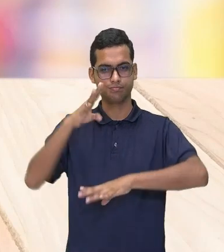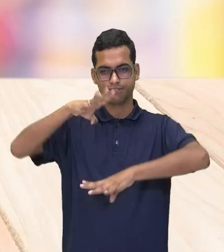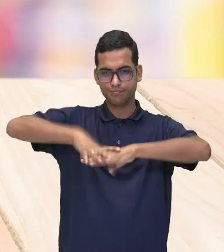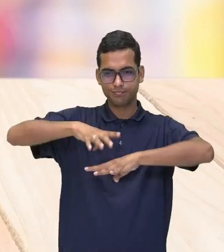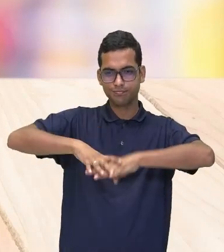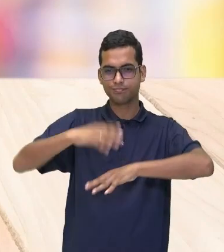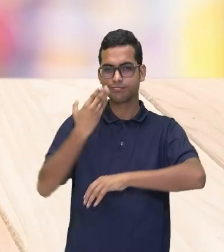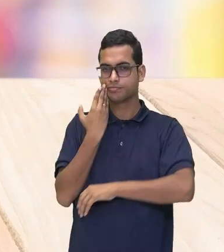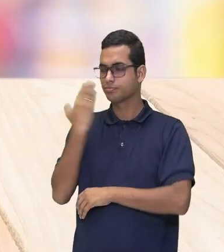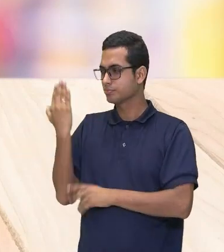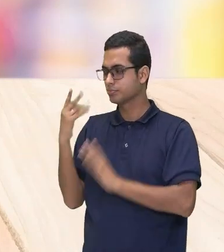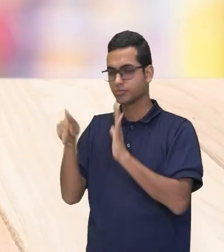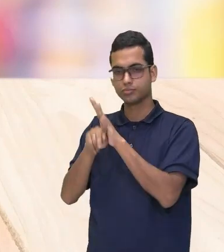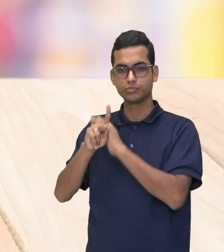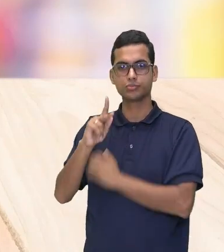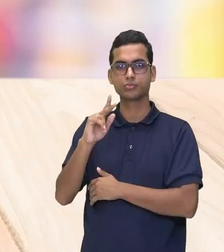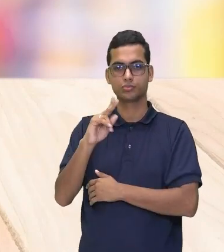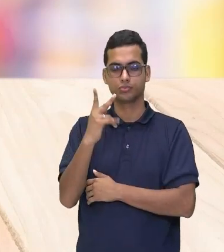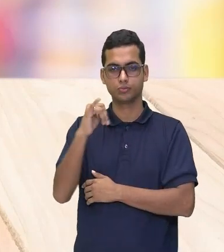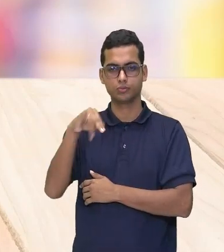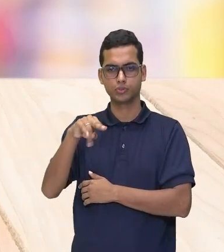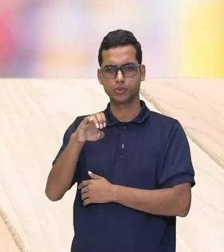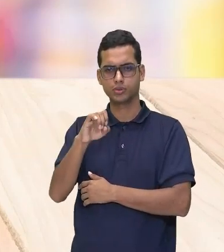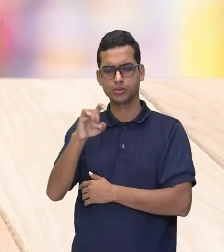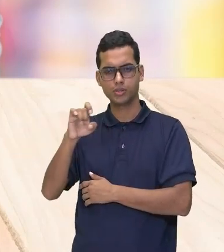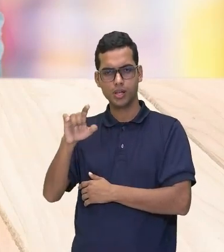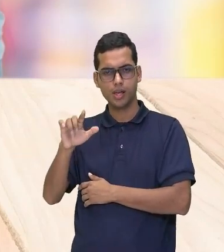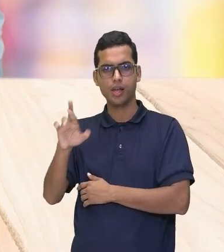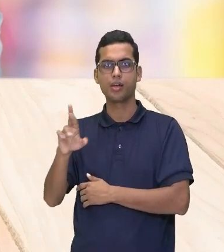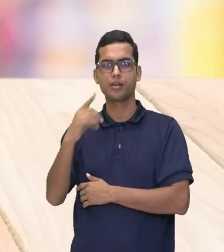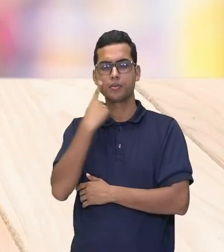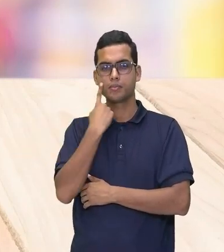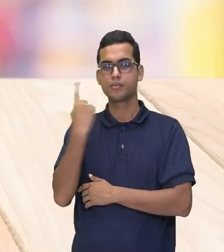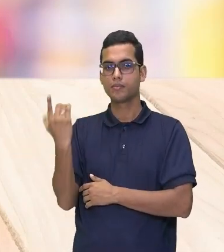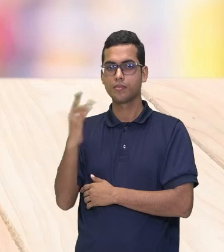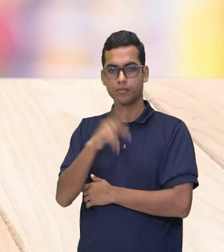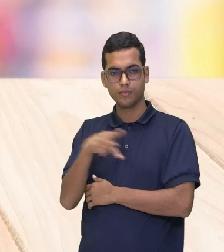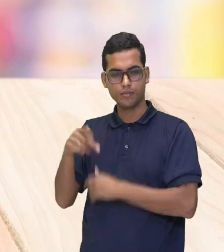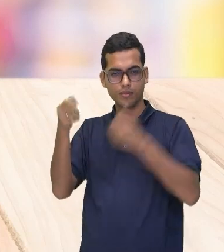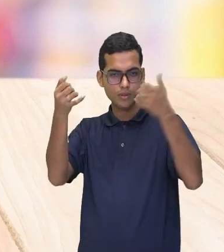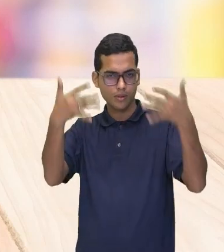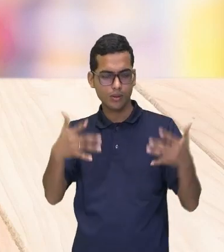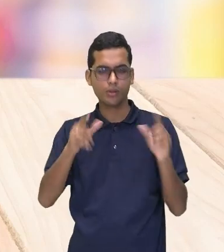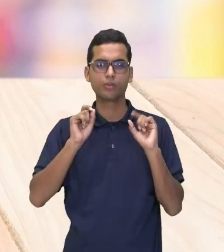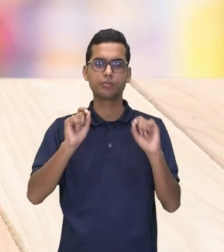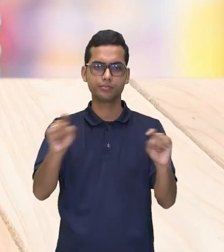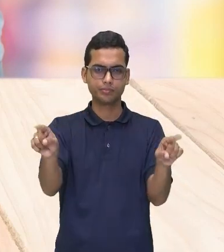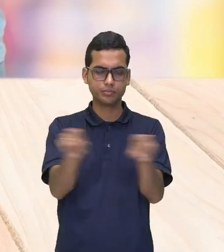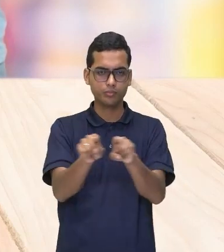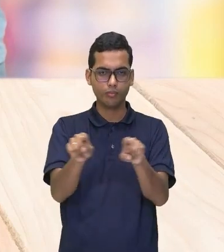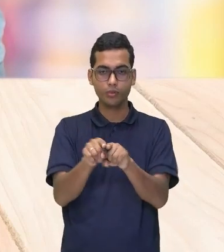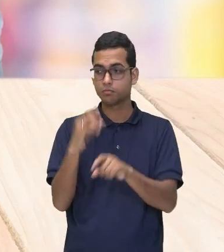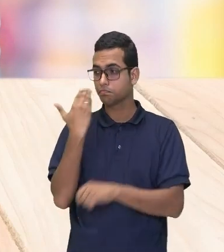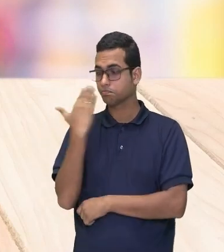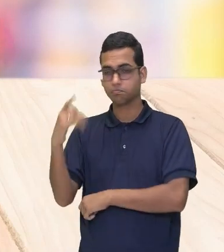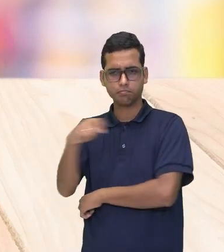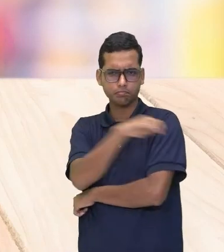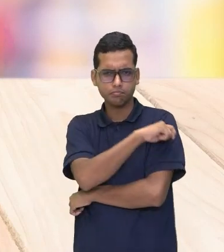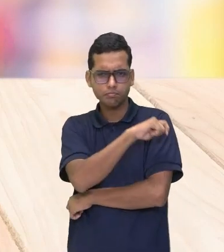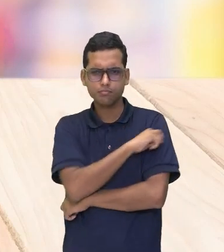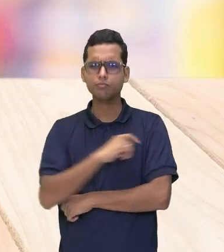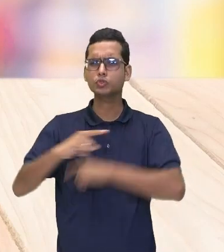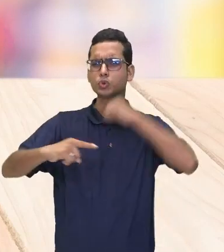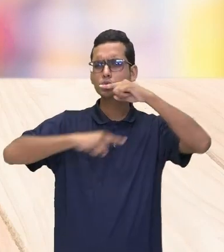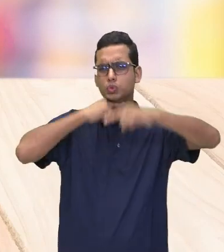professor, como eu falei, nós estamos explicando o movimento uniforme. Só que muitas das vezes os estudantes eles ficam em